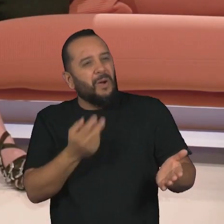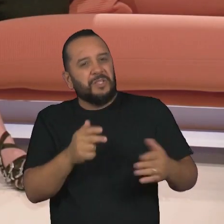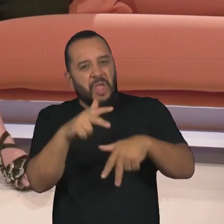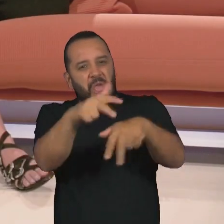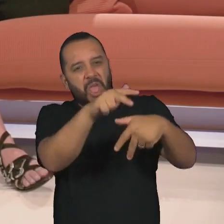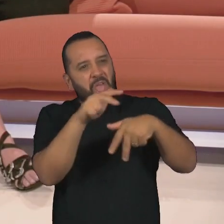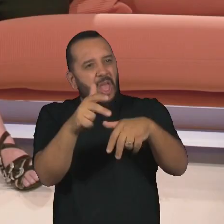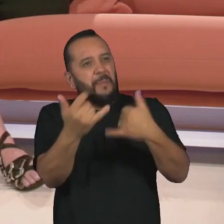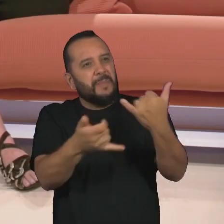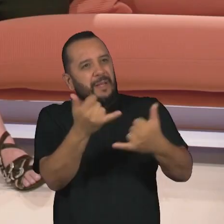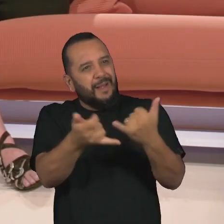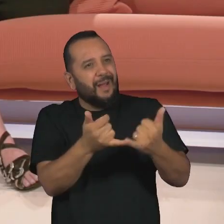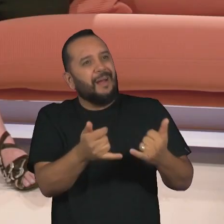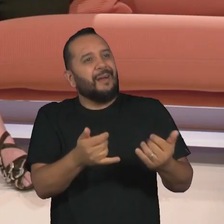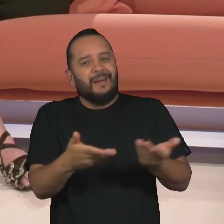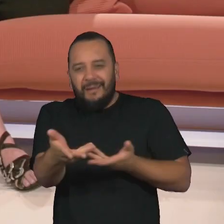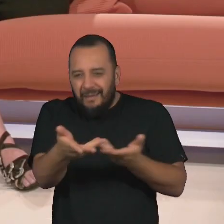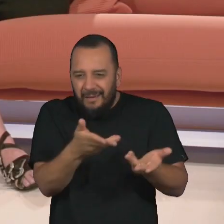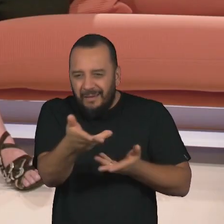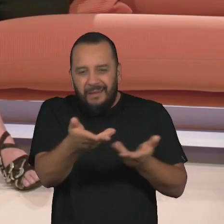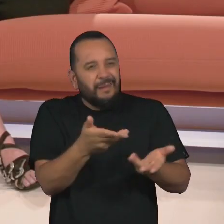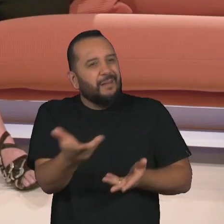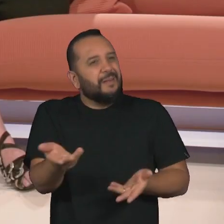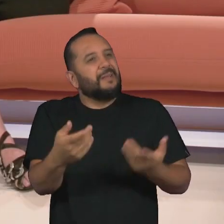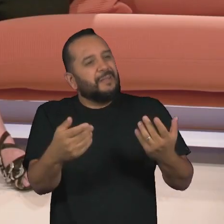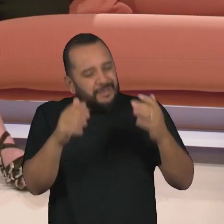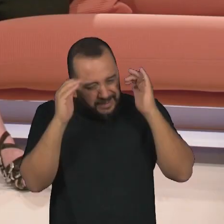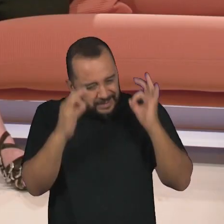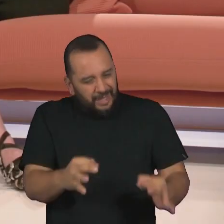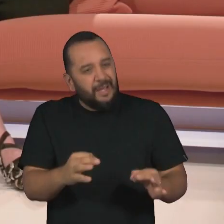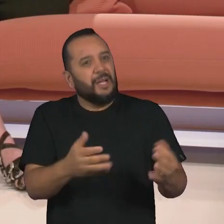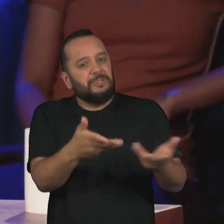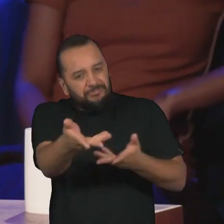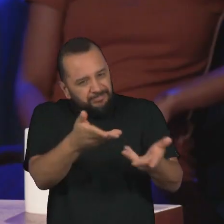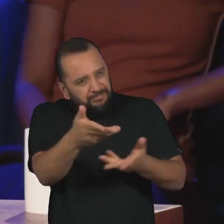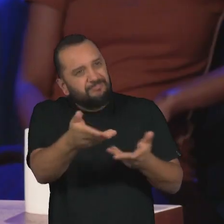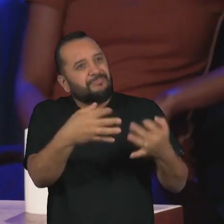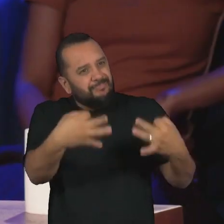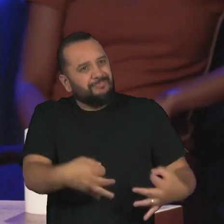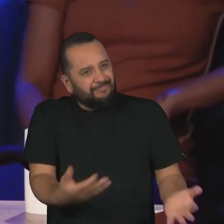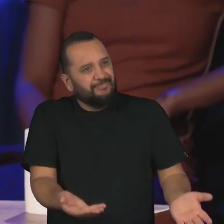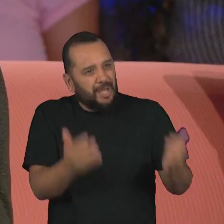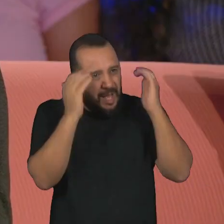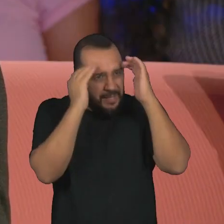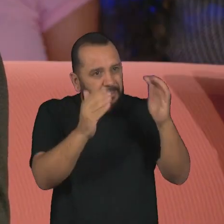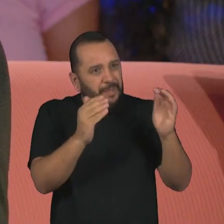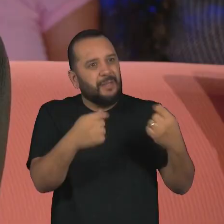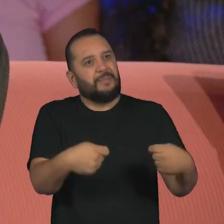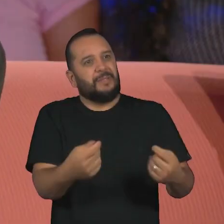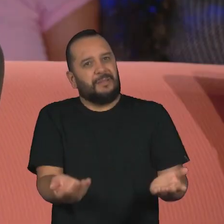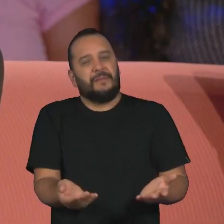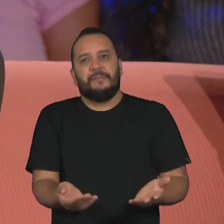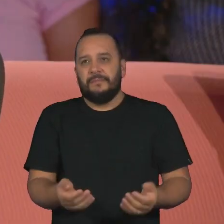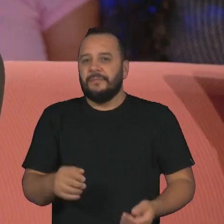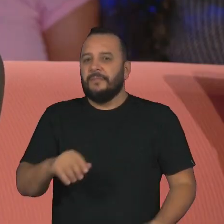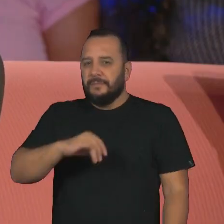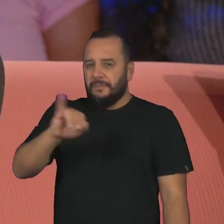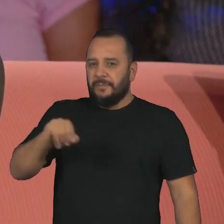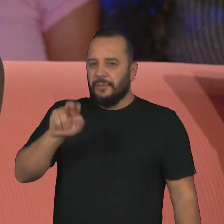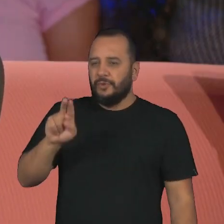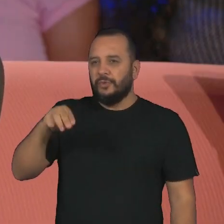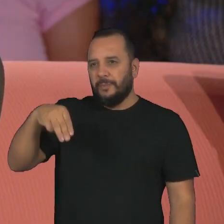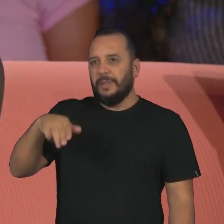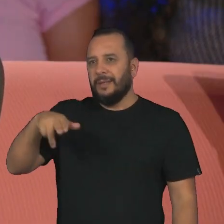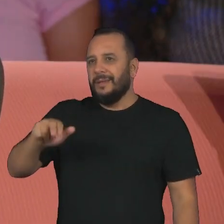brincadeira é bonita quando há uma polidez, quando há um respeito na relação com o outro, aí um brinca com o outro, né? E eu acho que a Jumana, nessa peça,